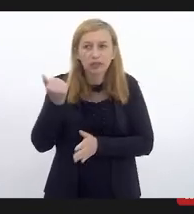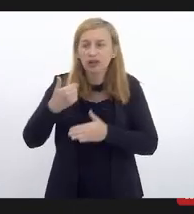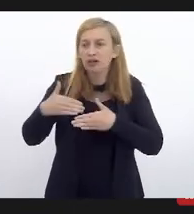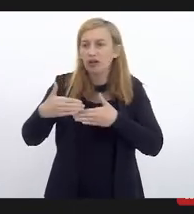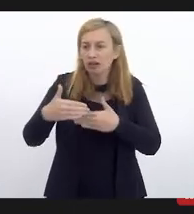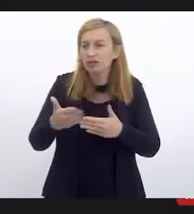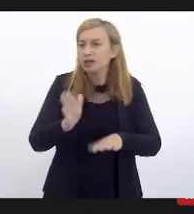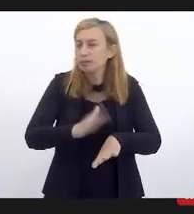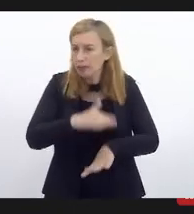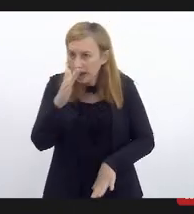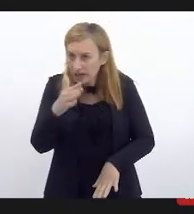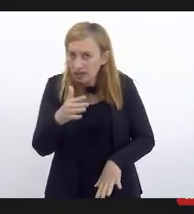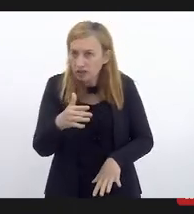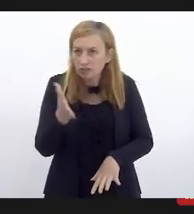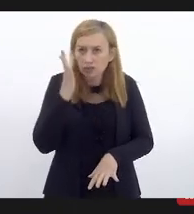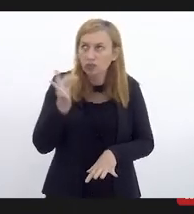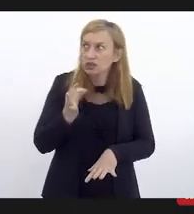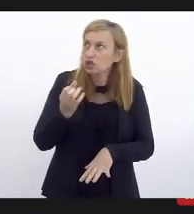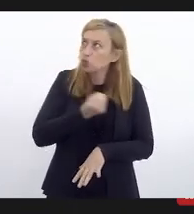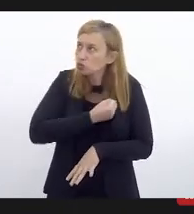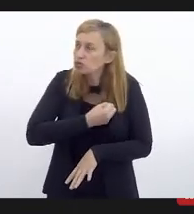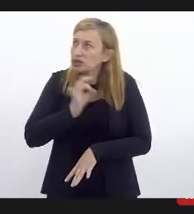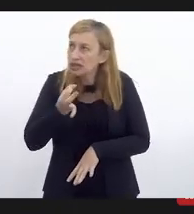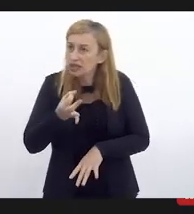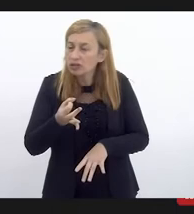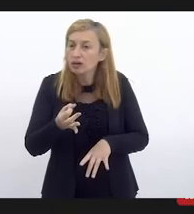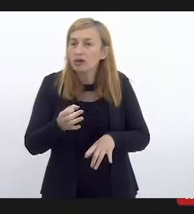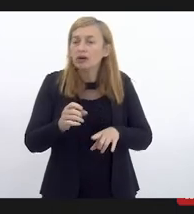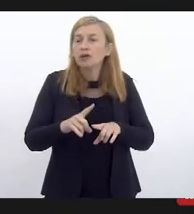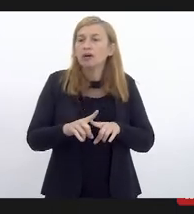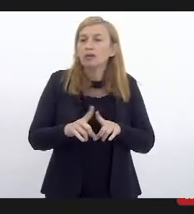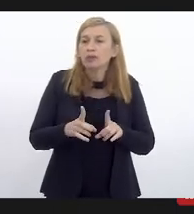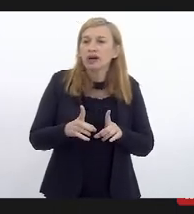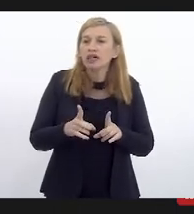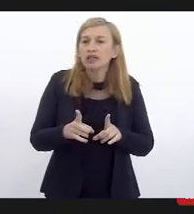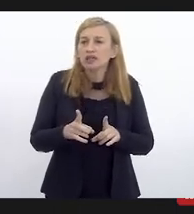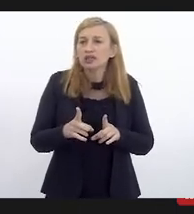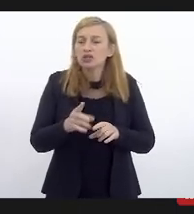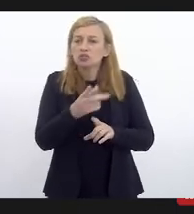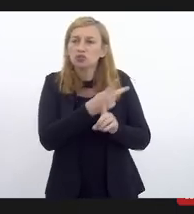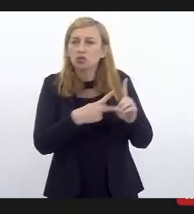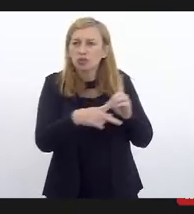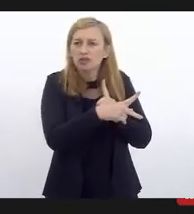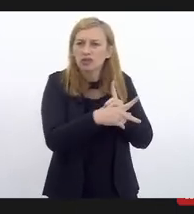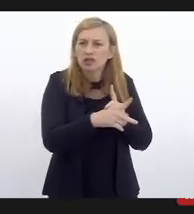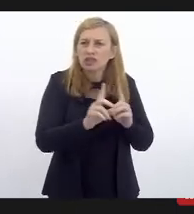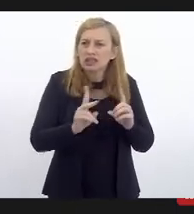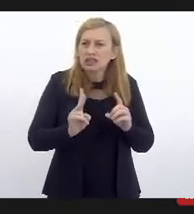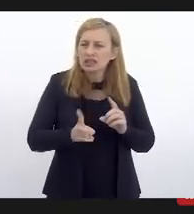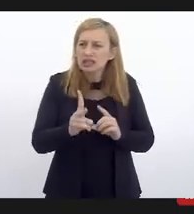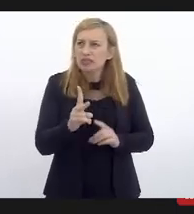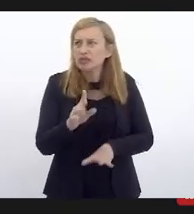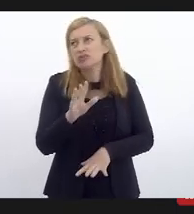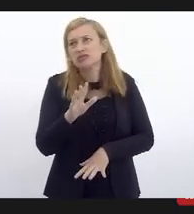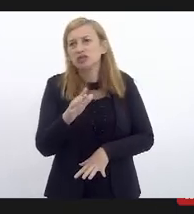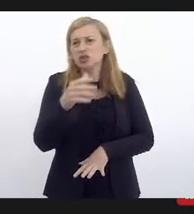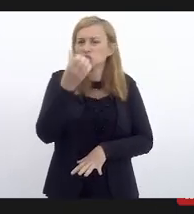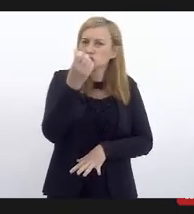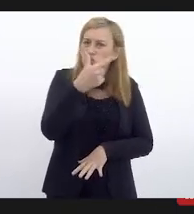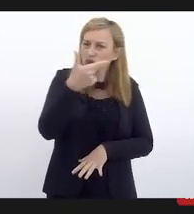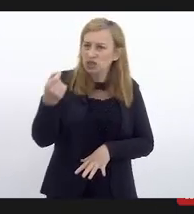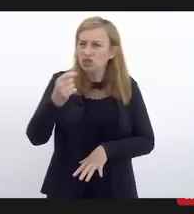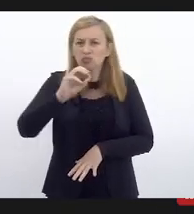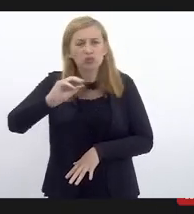são muito maiores, eu não sei o número atualizado, mas o déficit atuarial do Rio Previdência sempre gerou ali na casa de 200 bilhões de